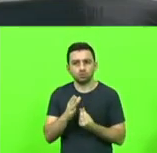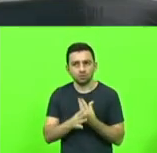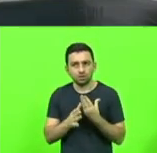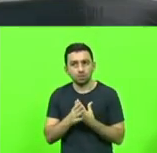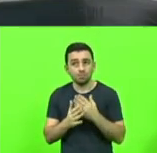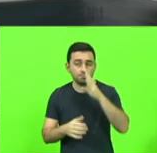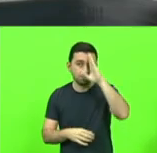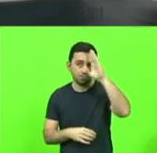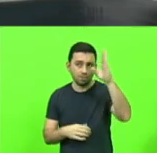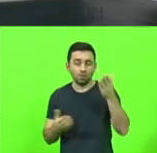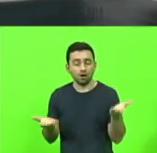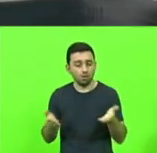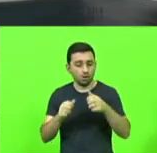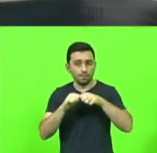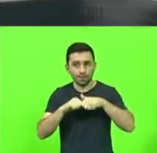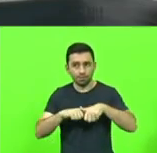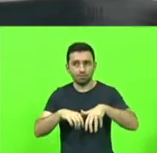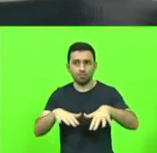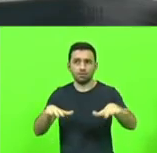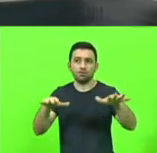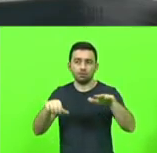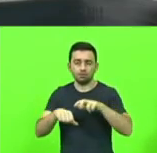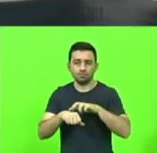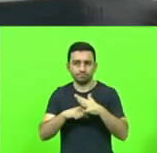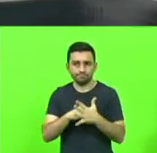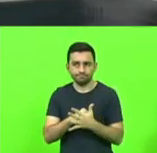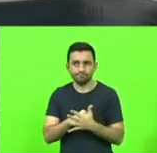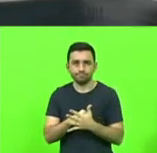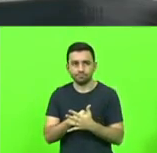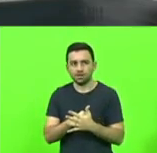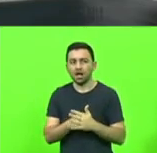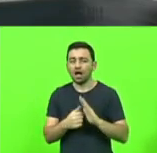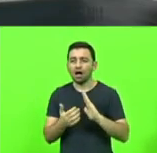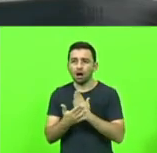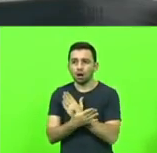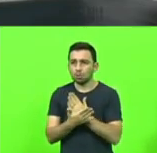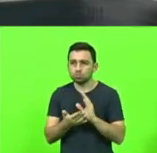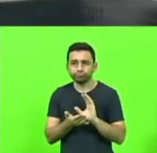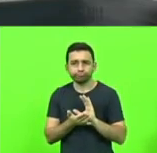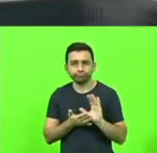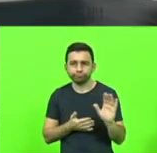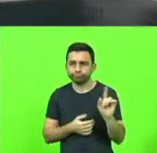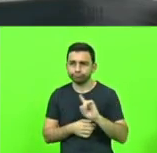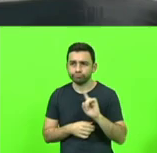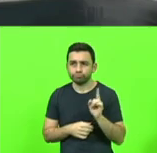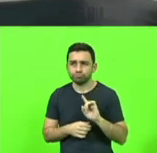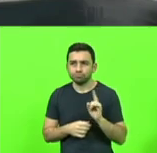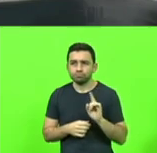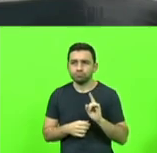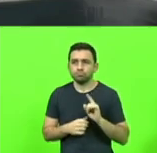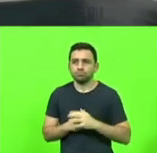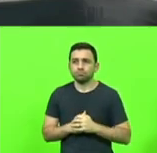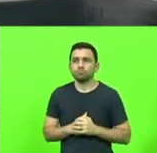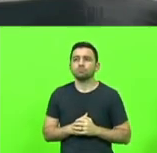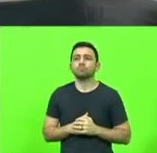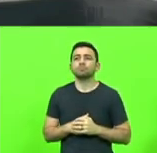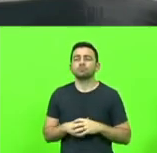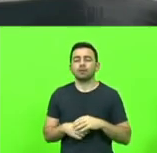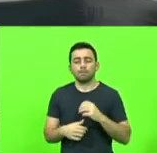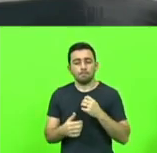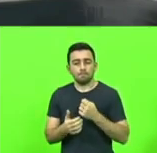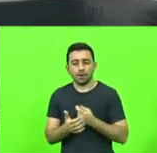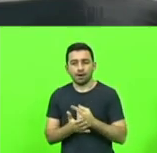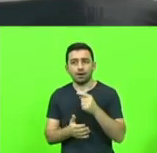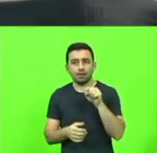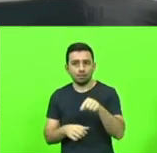na pandemia. Algumas nem o repasse adequado conseguem para pagar os seus profissionais de